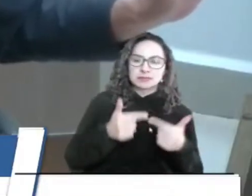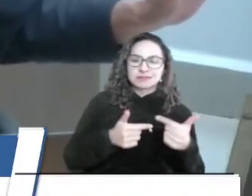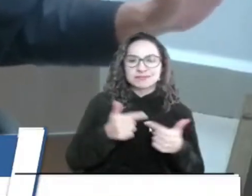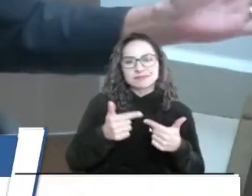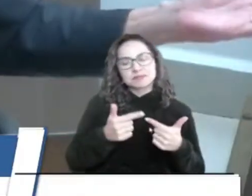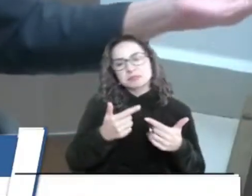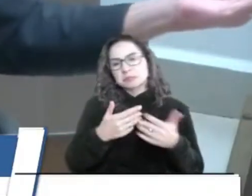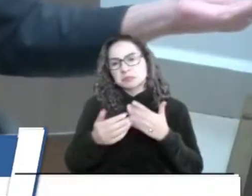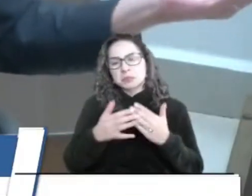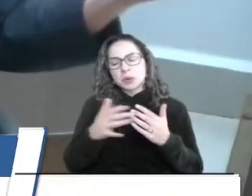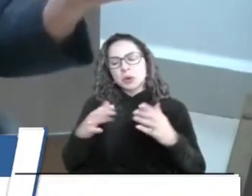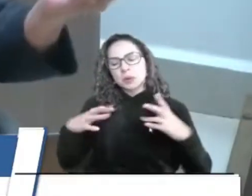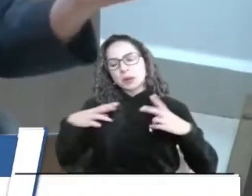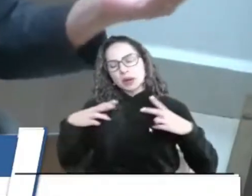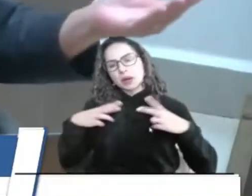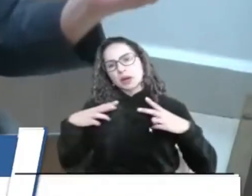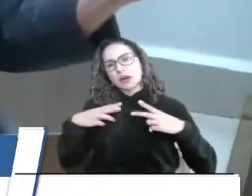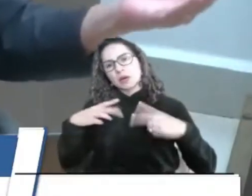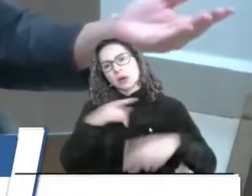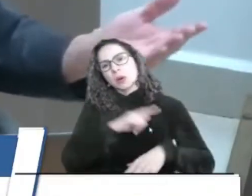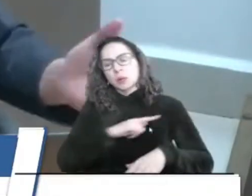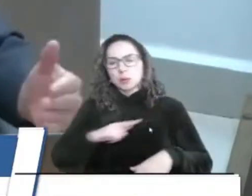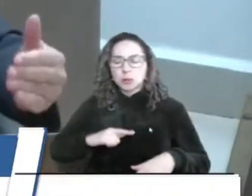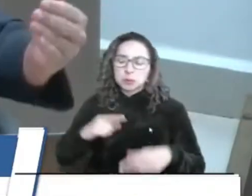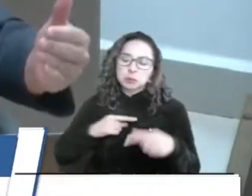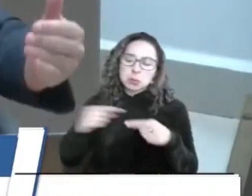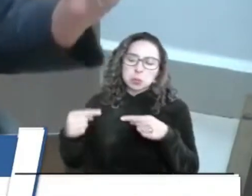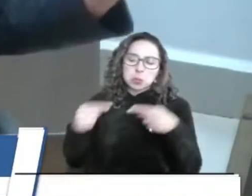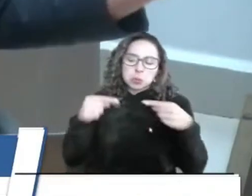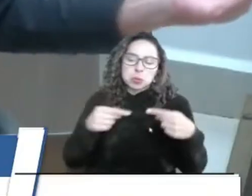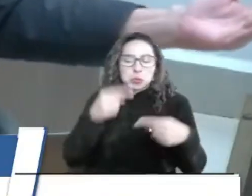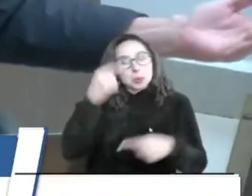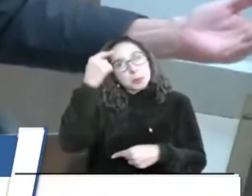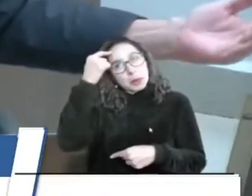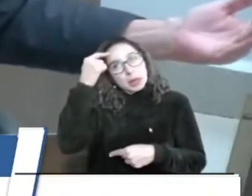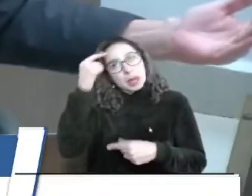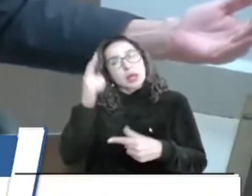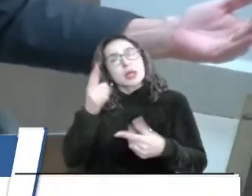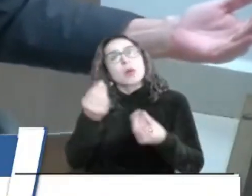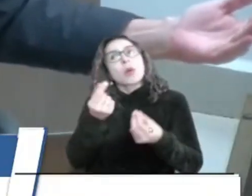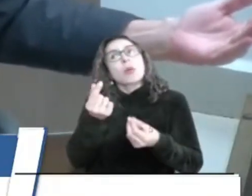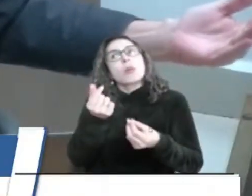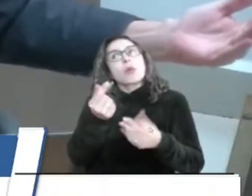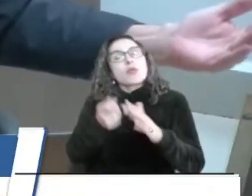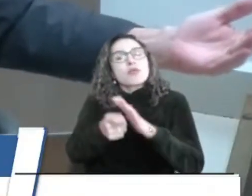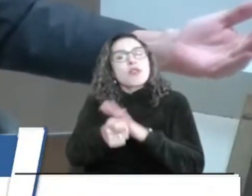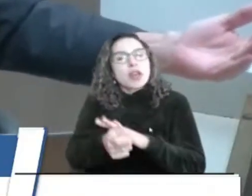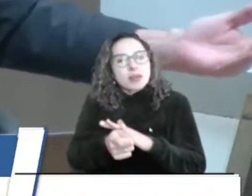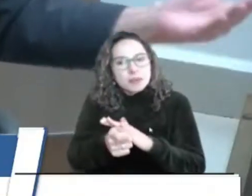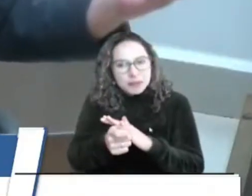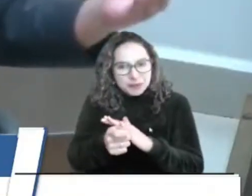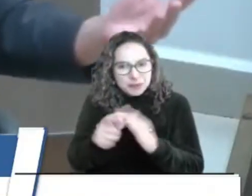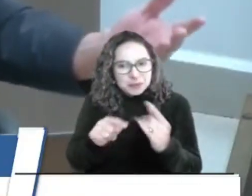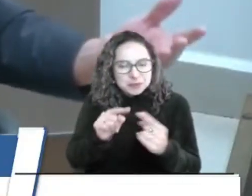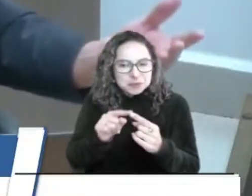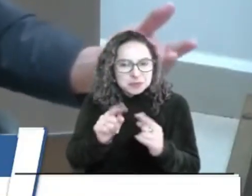setor público, tem divergências naquilo que pensa e no jeito que tem que investir o recurso. Mas isso não impede